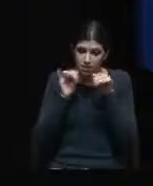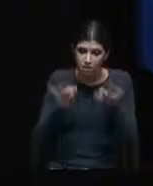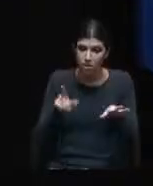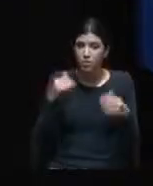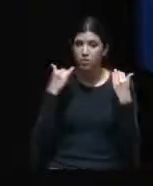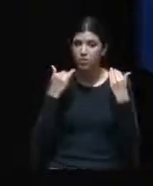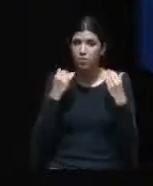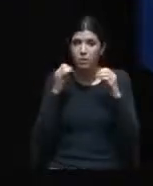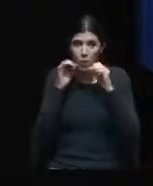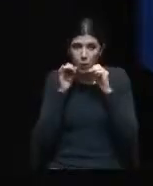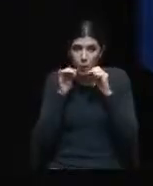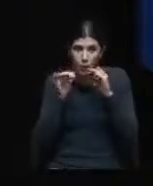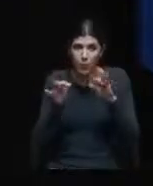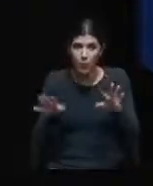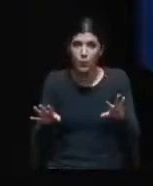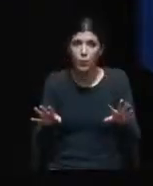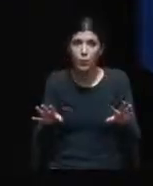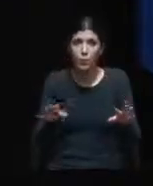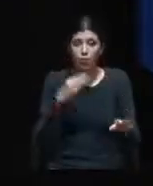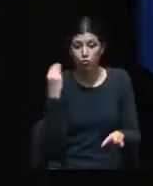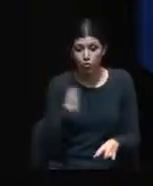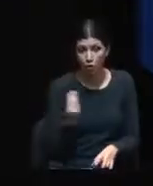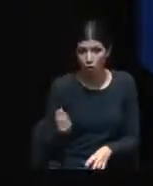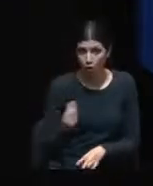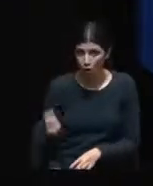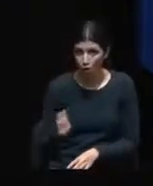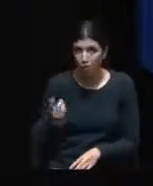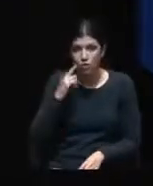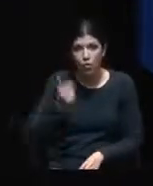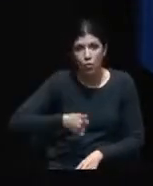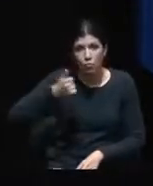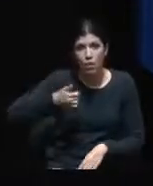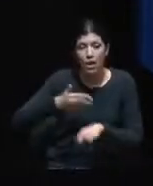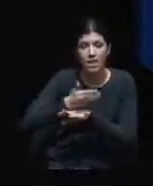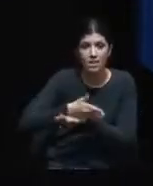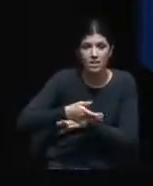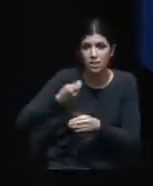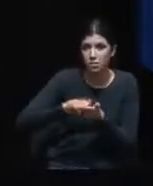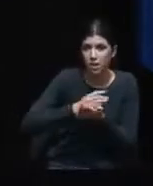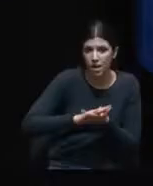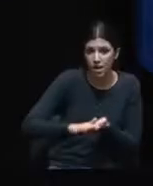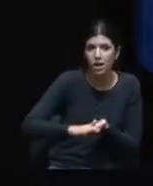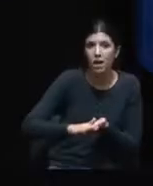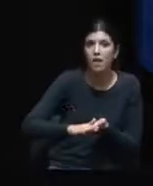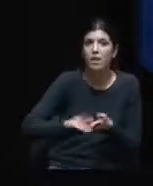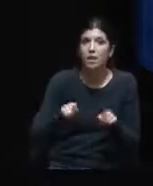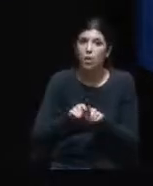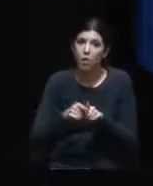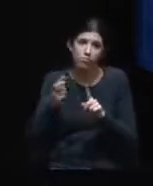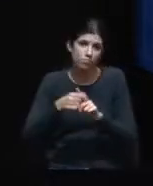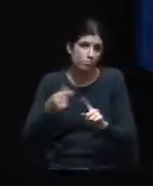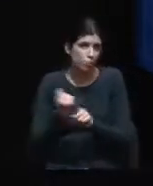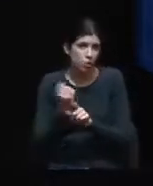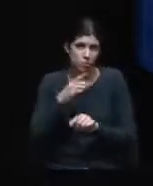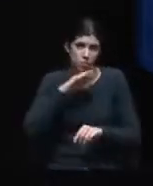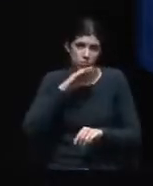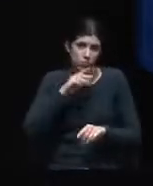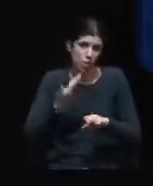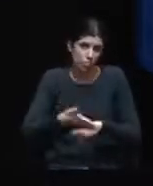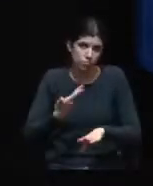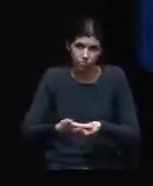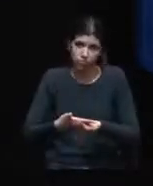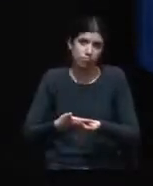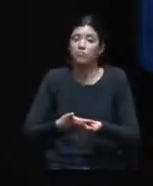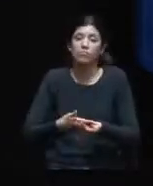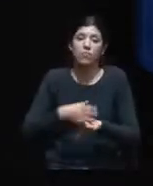e informação junto das camadas mais jovens para melhorar o acesso gratuito à contraceção de emergência e ao planeamento